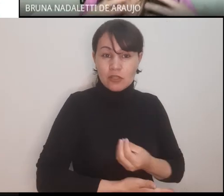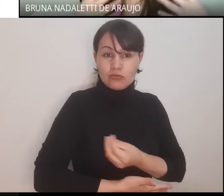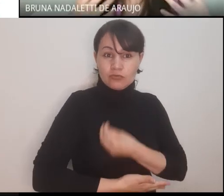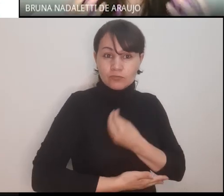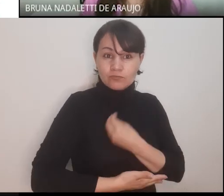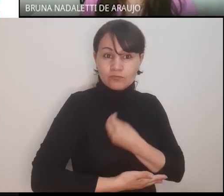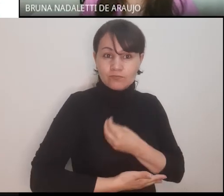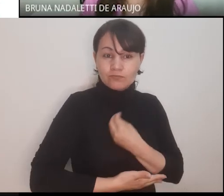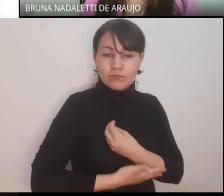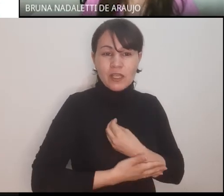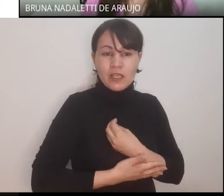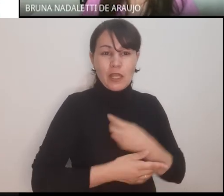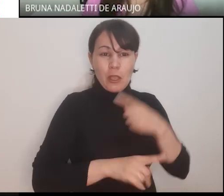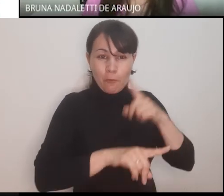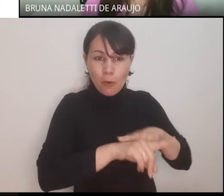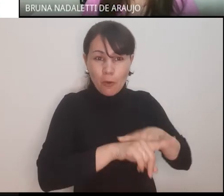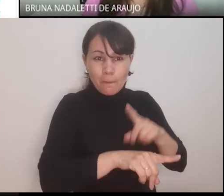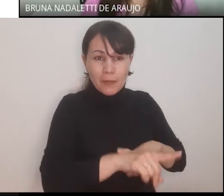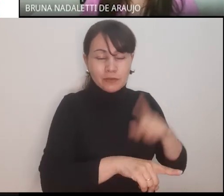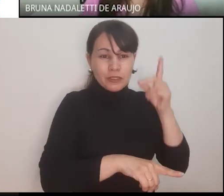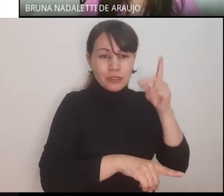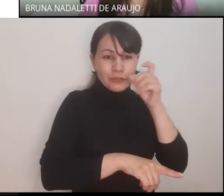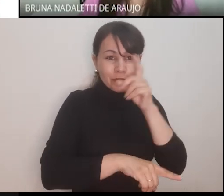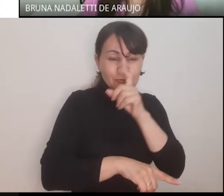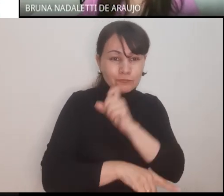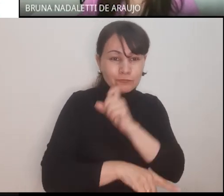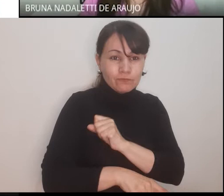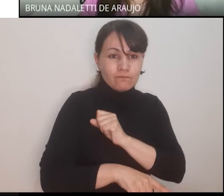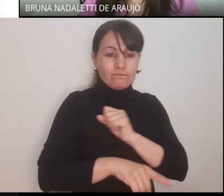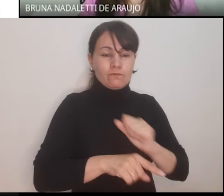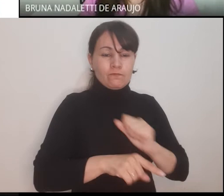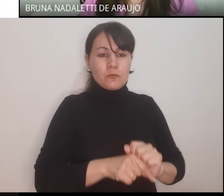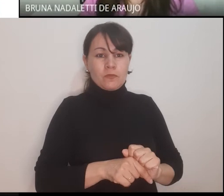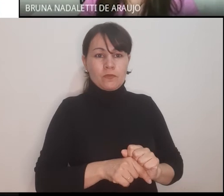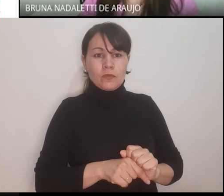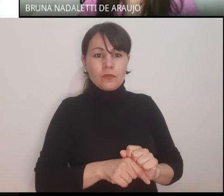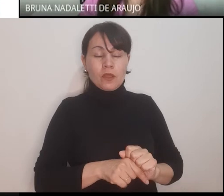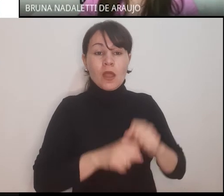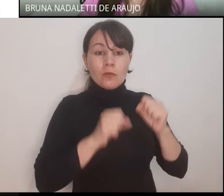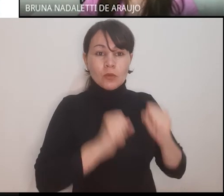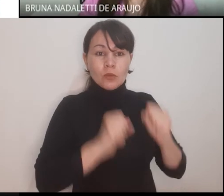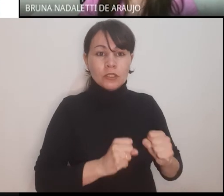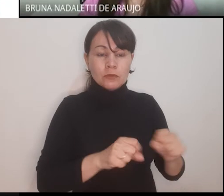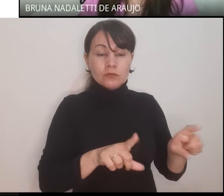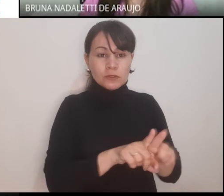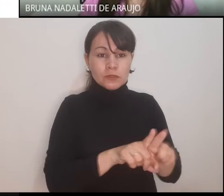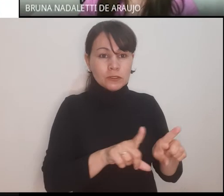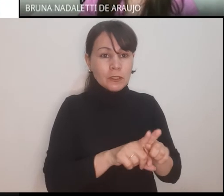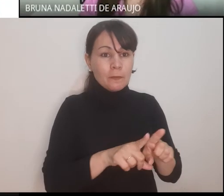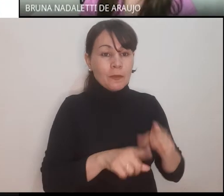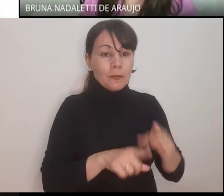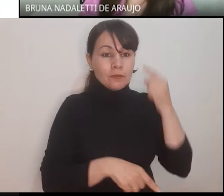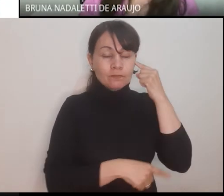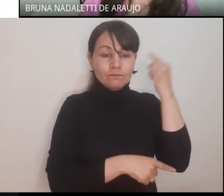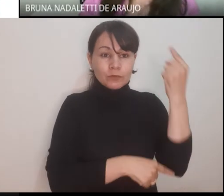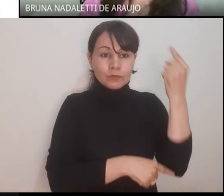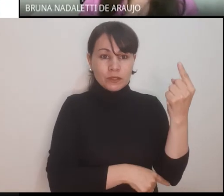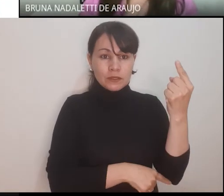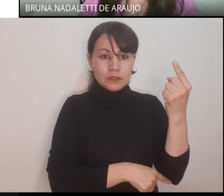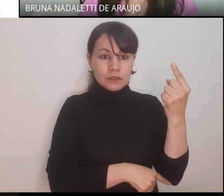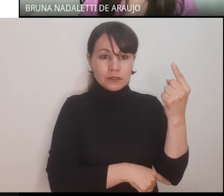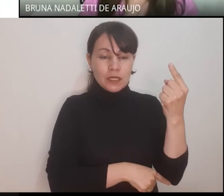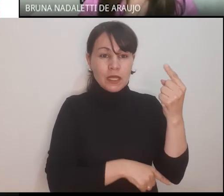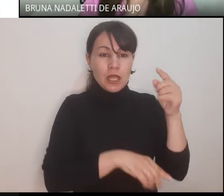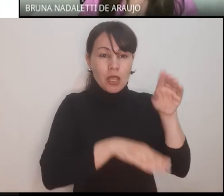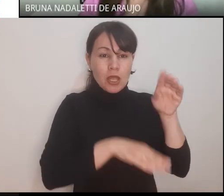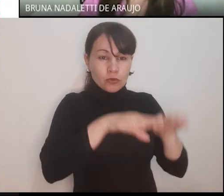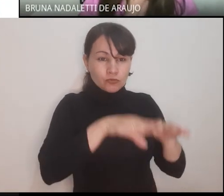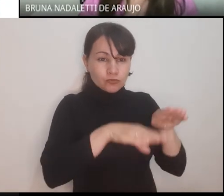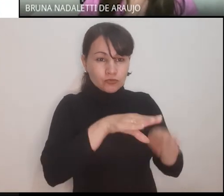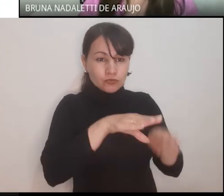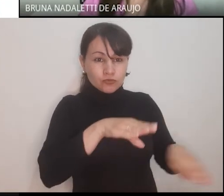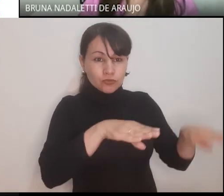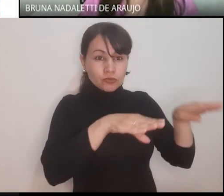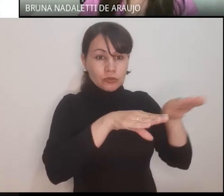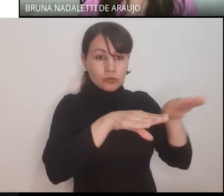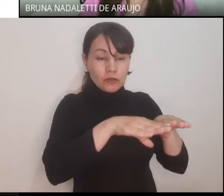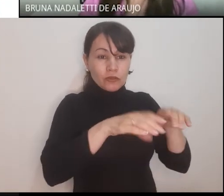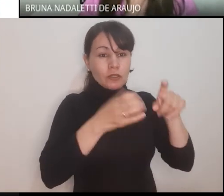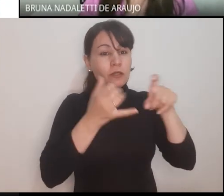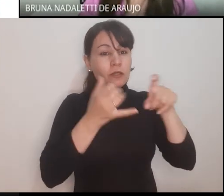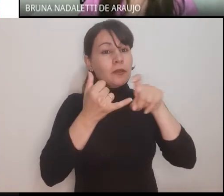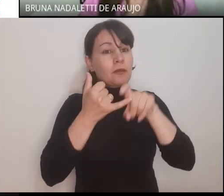condições mais graves, mais extremas, e aí podemos também pensar no nível de dependência